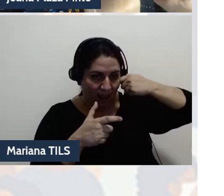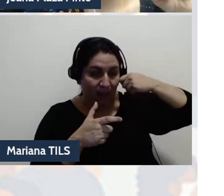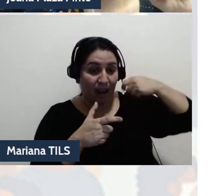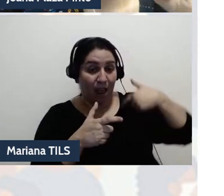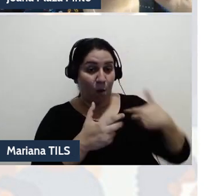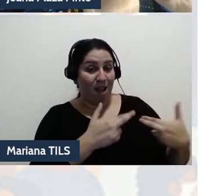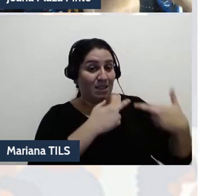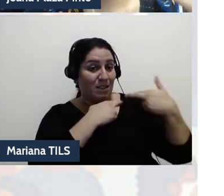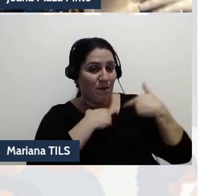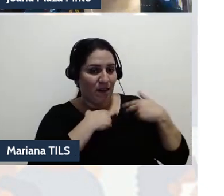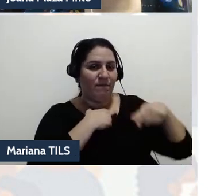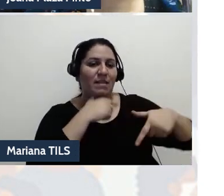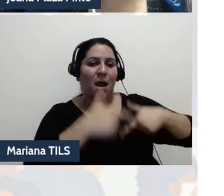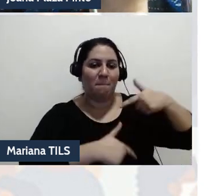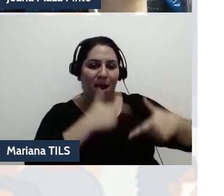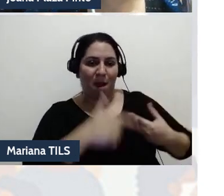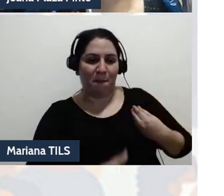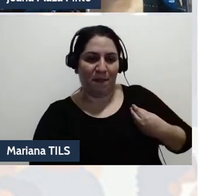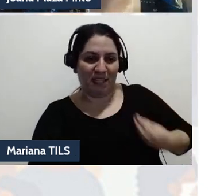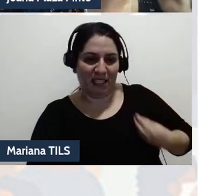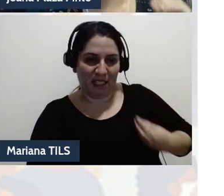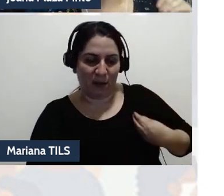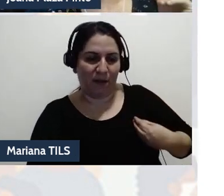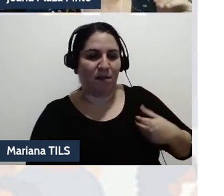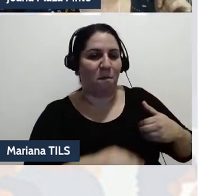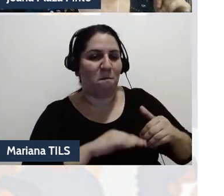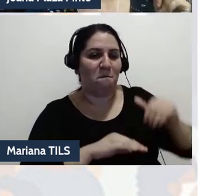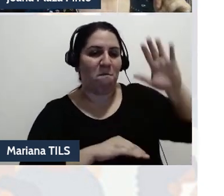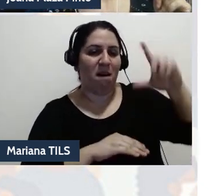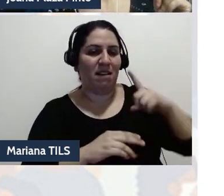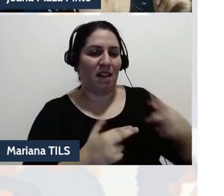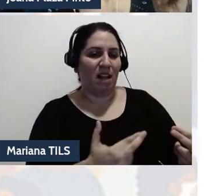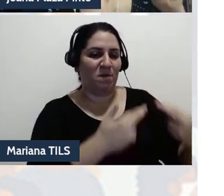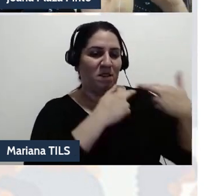as meninas negras passaram a assumir mais responsabilidades domésticas.